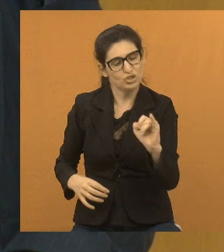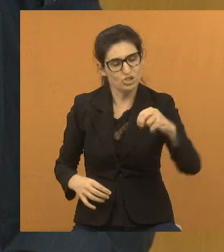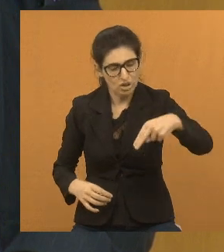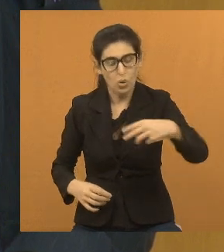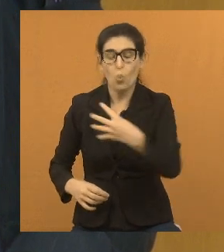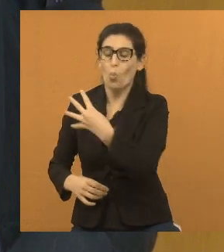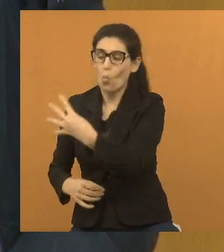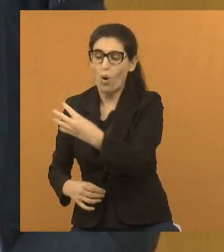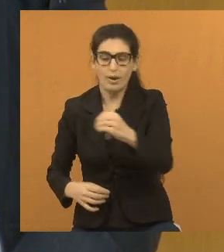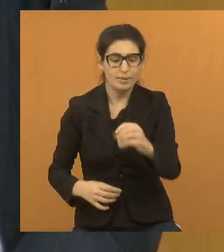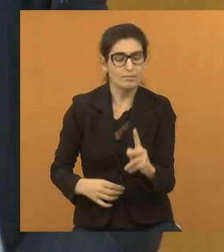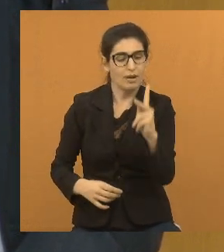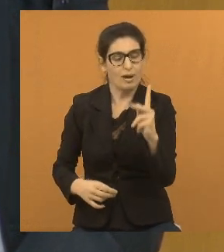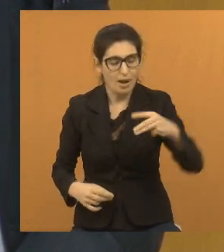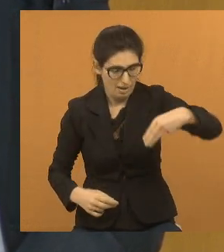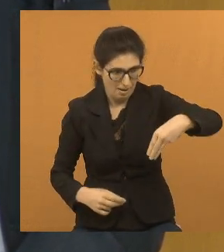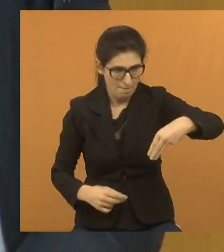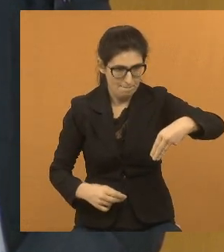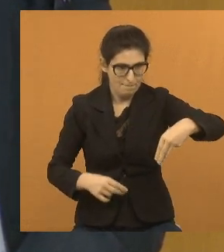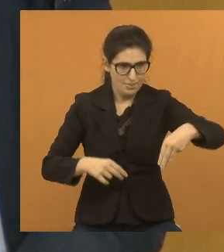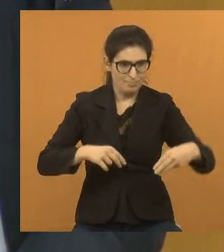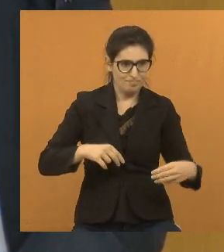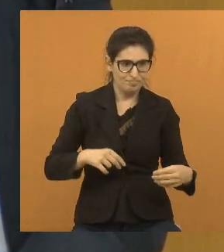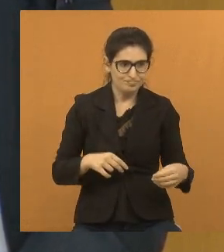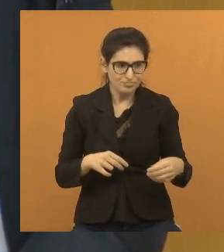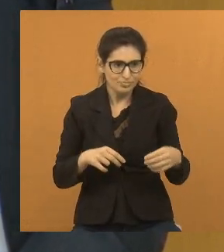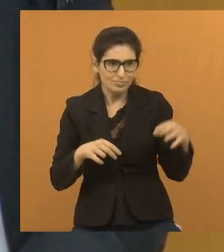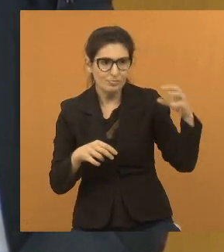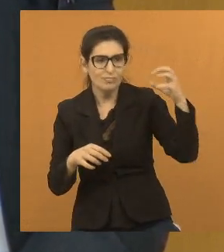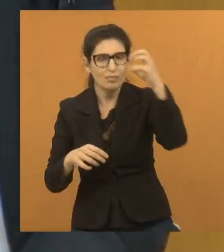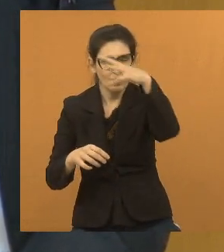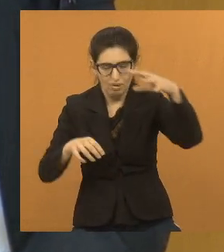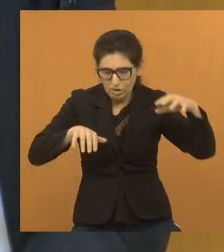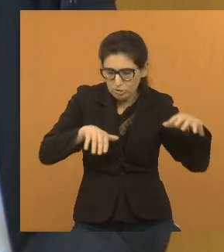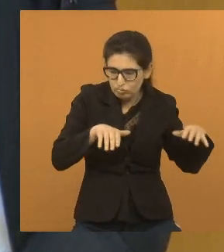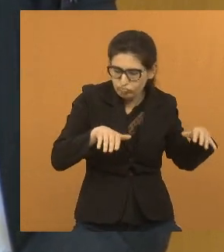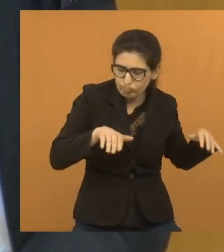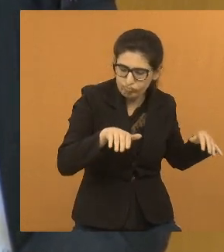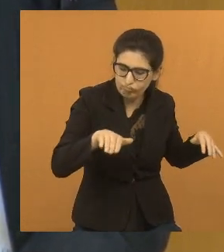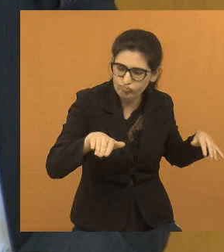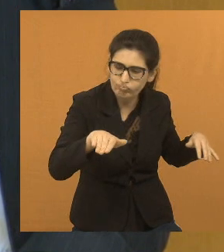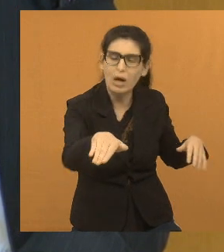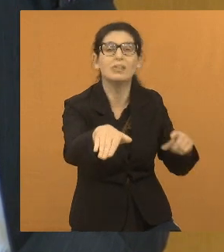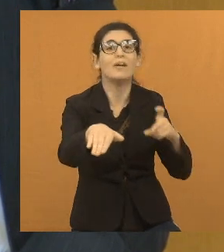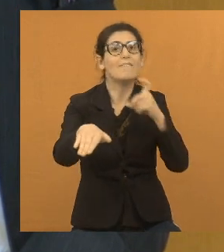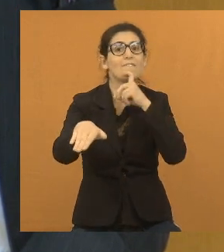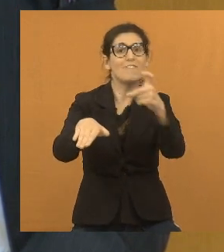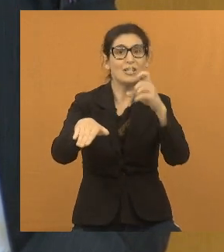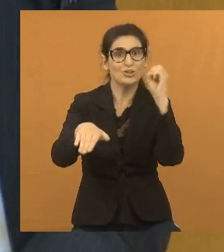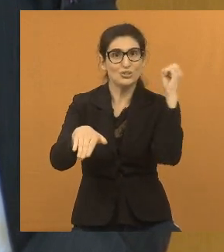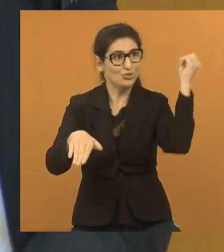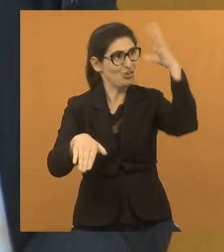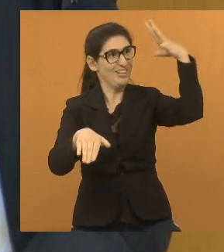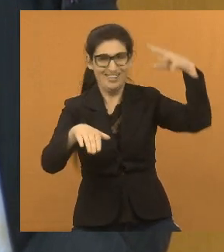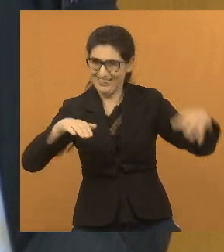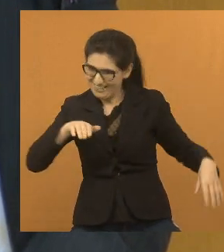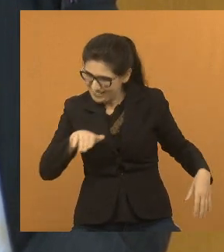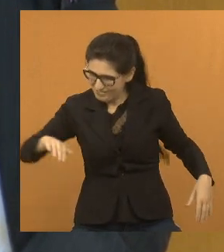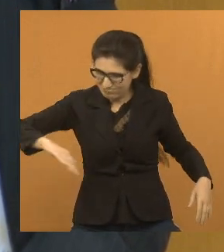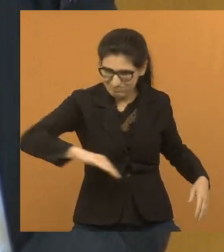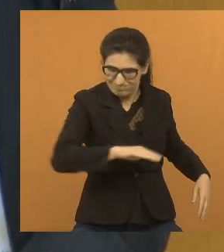você vai conseguir chegar, né, e passar por todos os semáforos e pegar ele aberto, né. Logicamente, isso aí é um